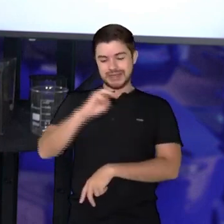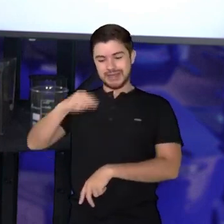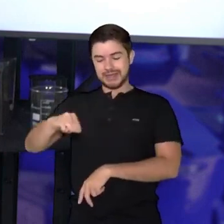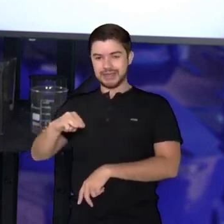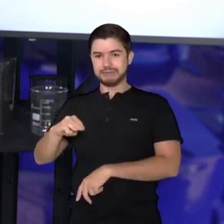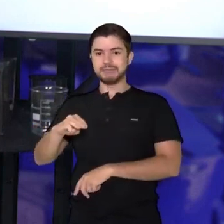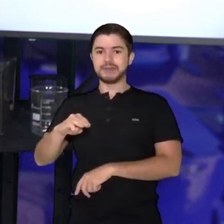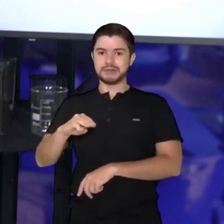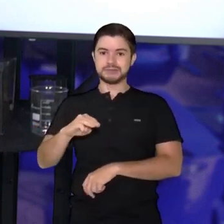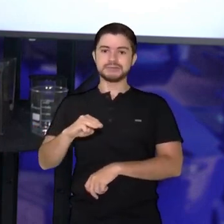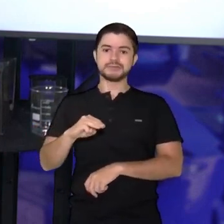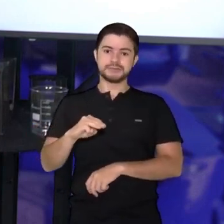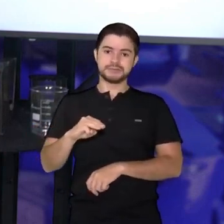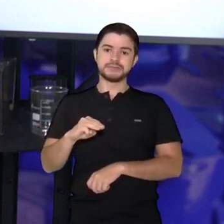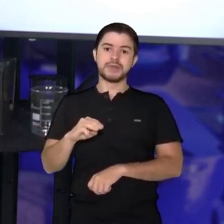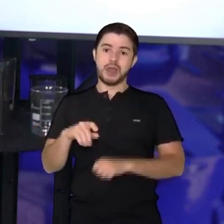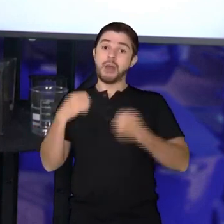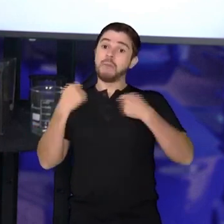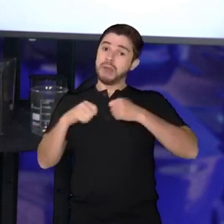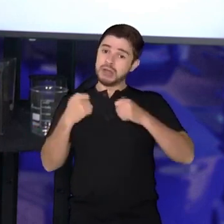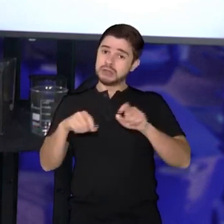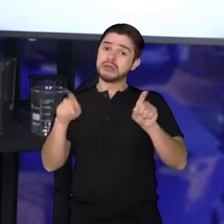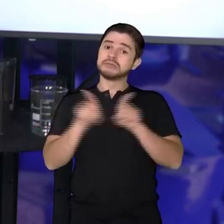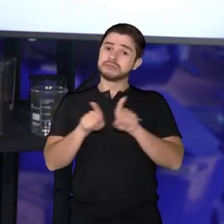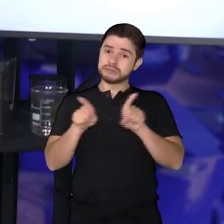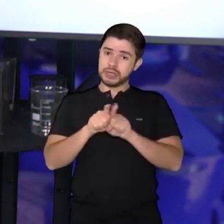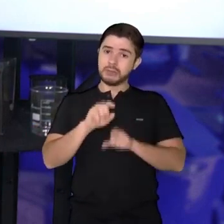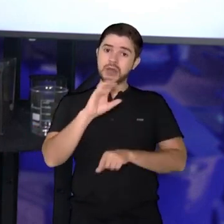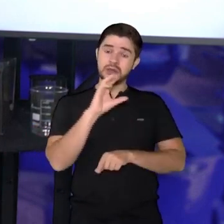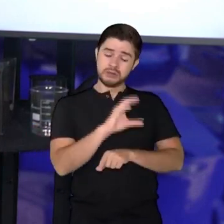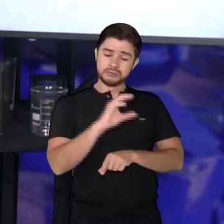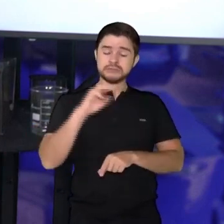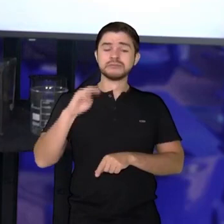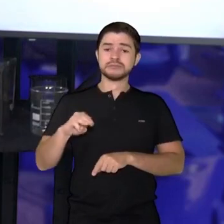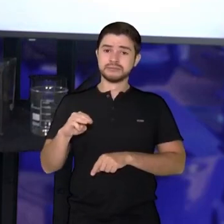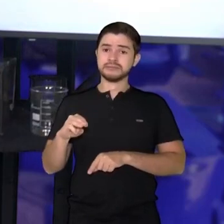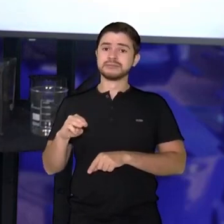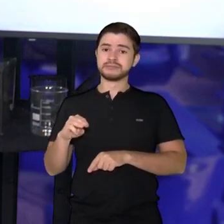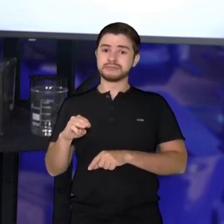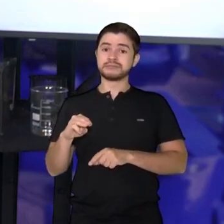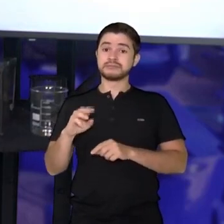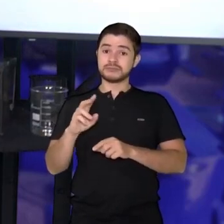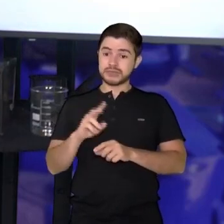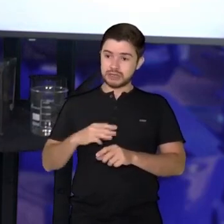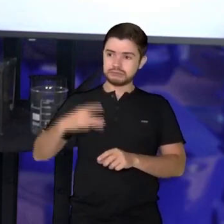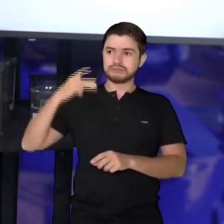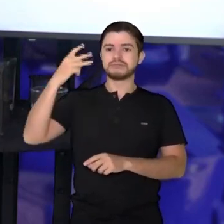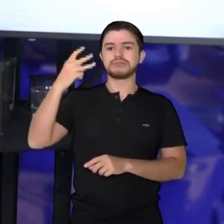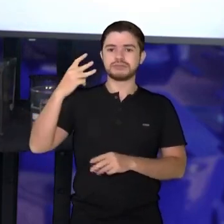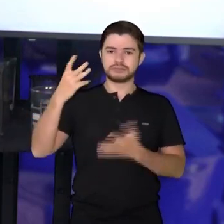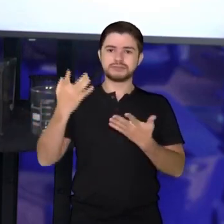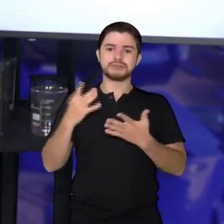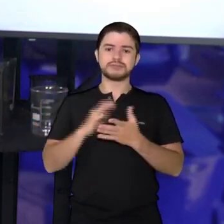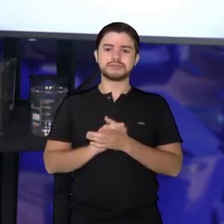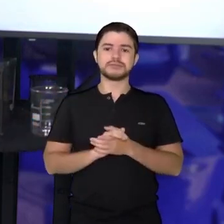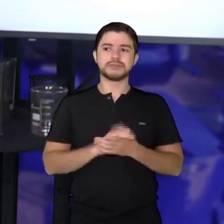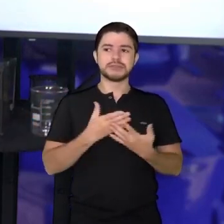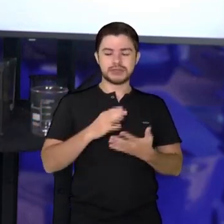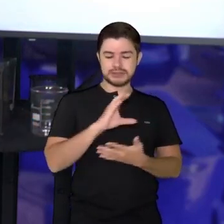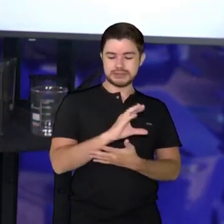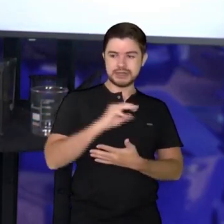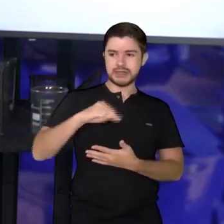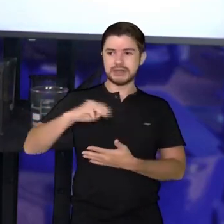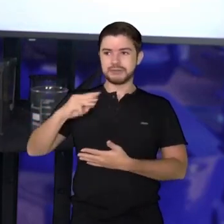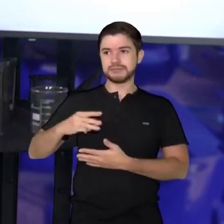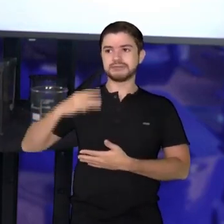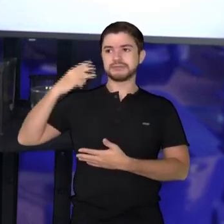você representar o volume, tem que representar na mesma unidade de medida, elevado ao expoente 3, então, centímetro